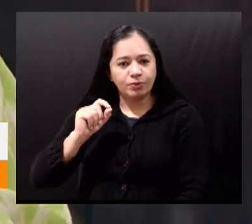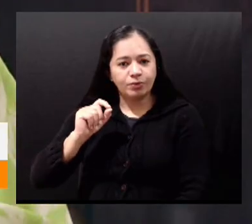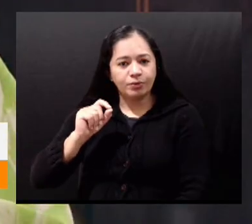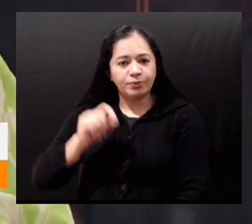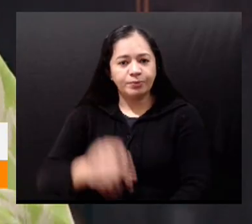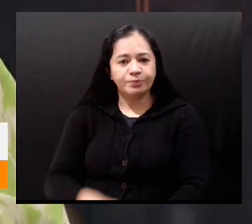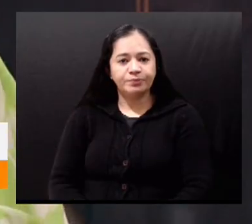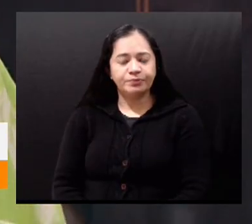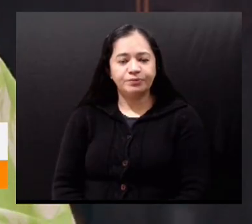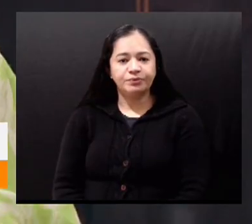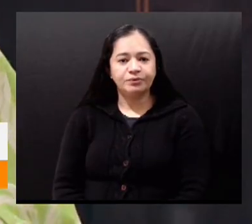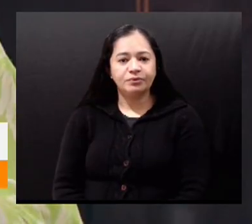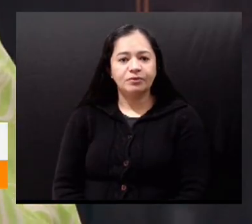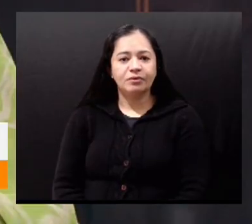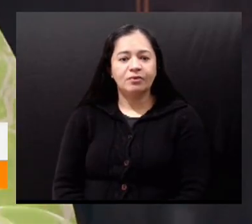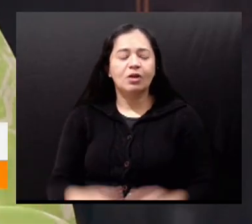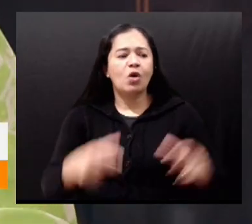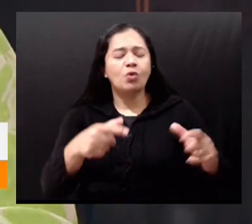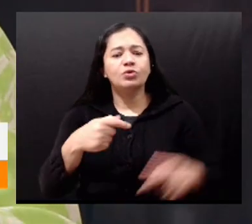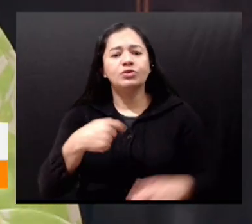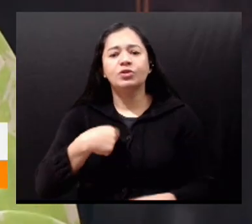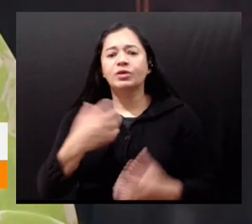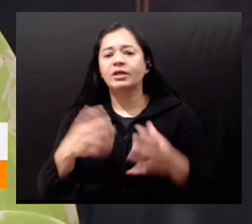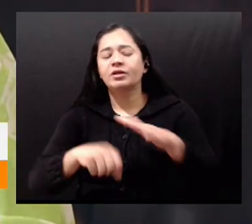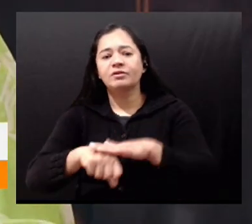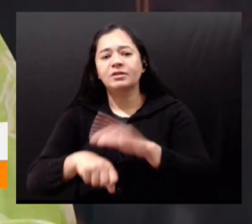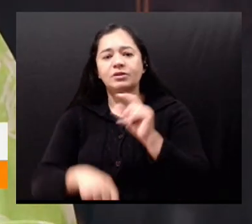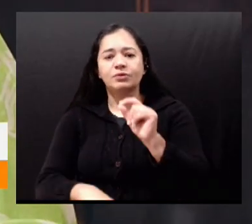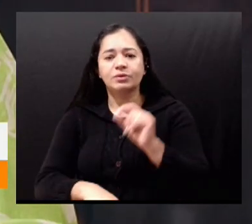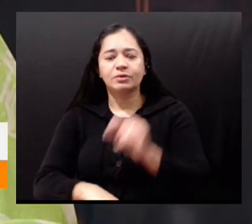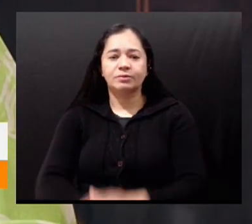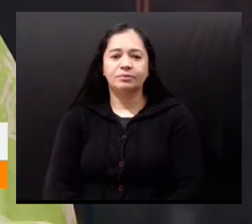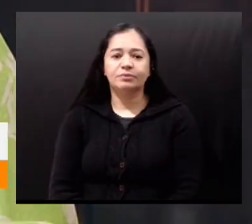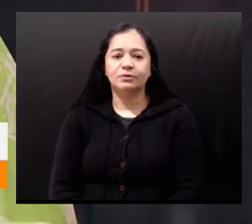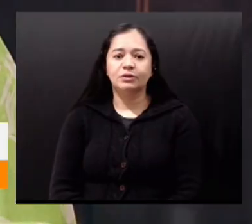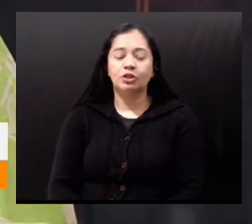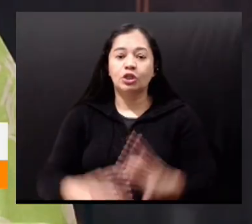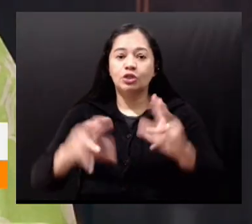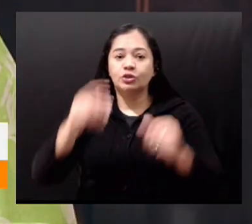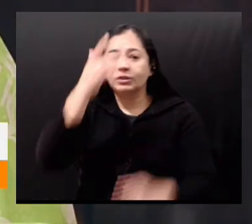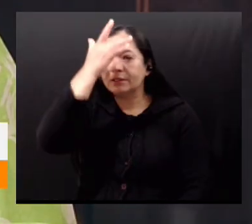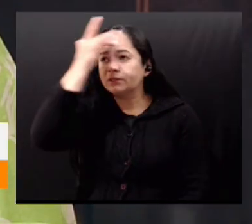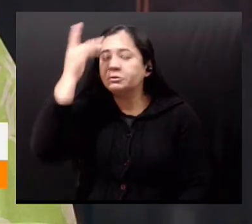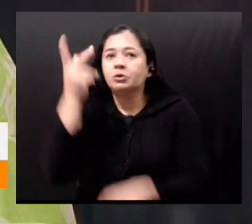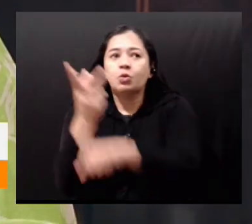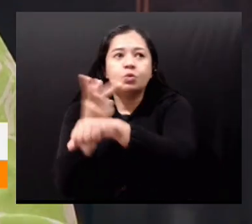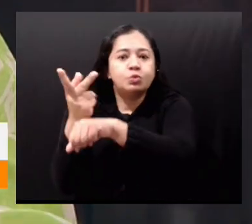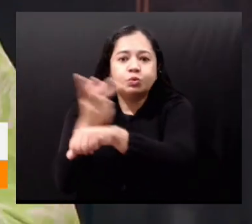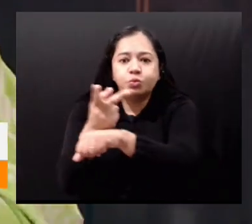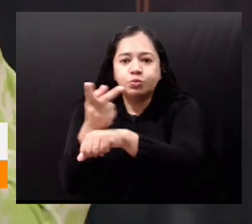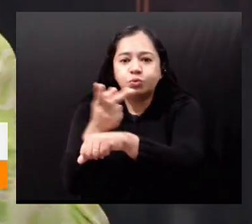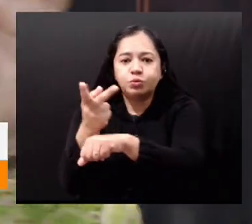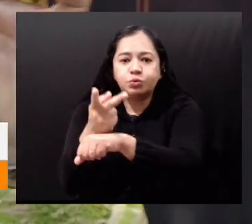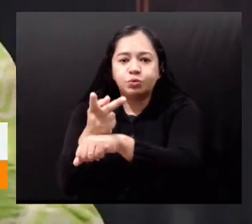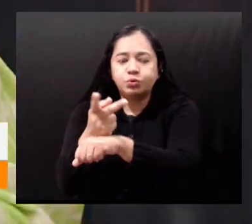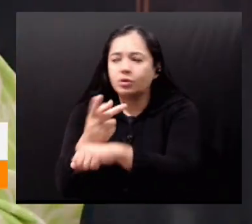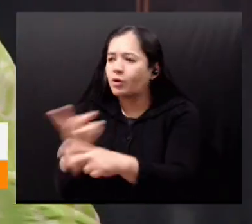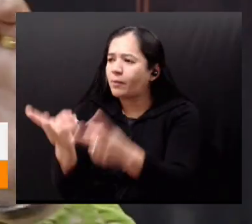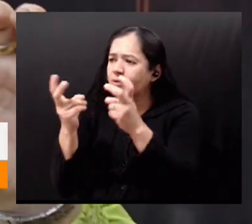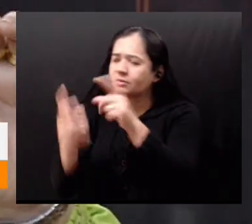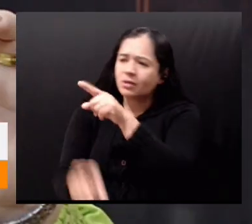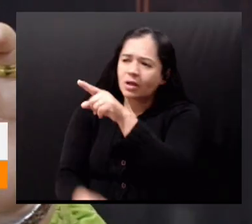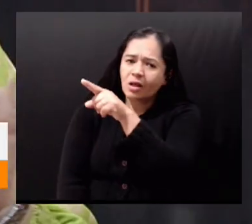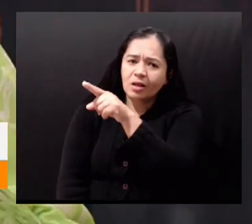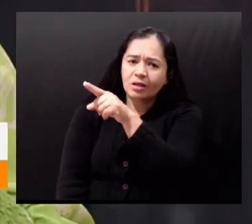Onde eu estou? O que eu quero fazer? Tá todo mundo buscando, eu tô vendo até ali aqui